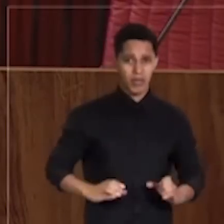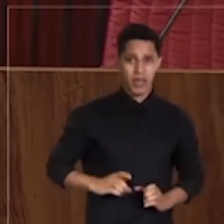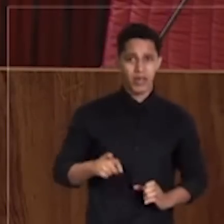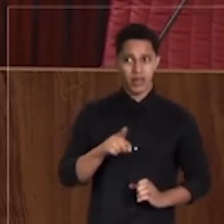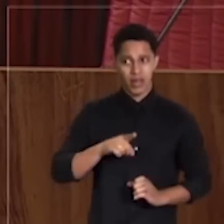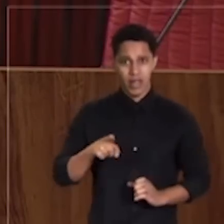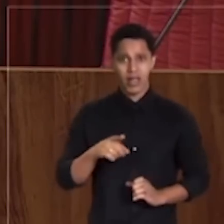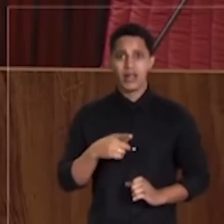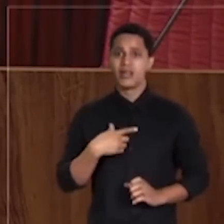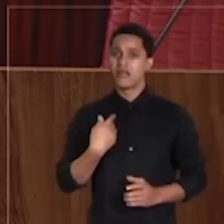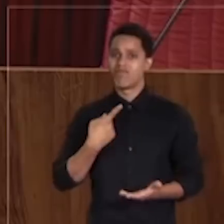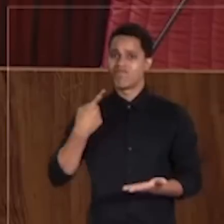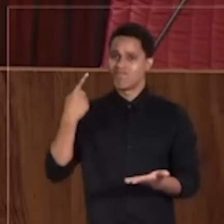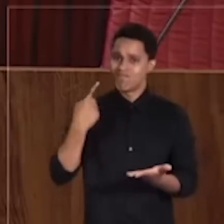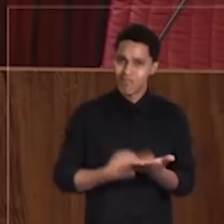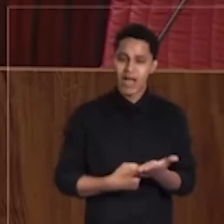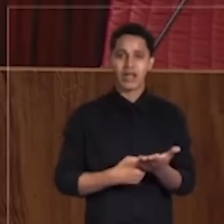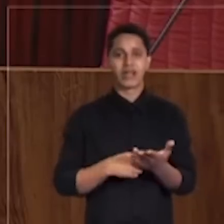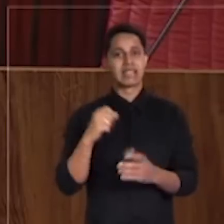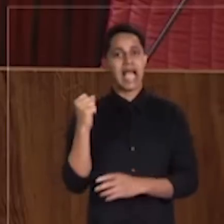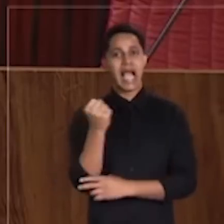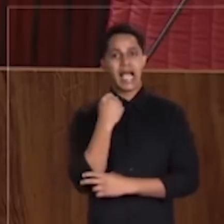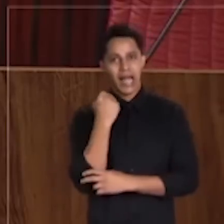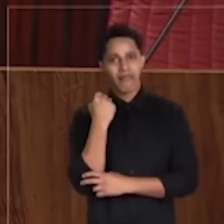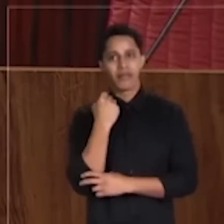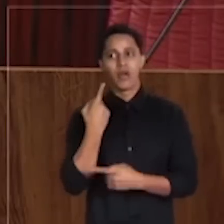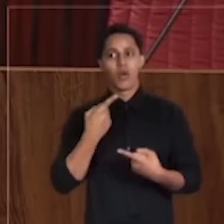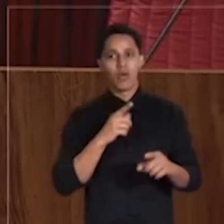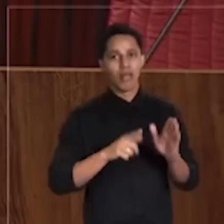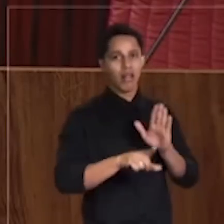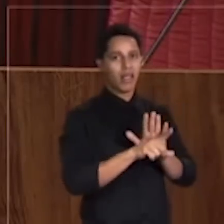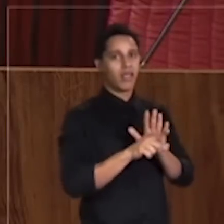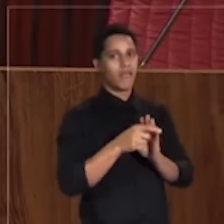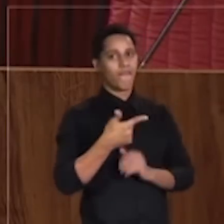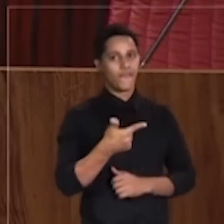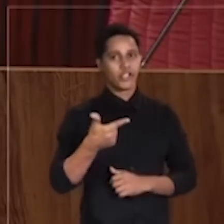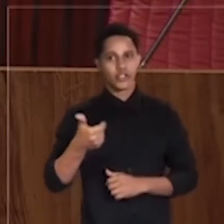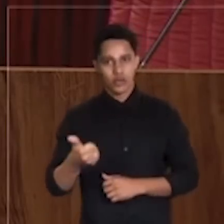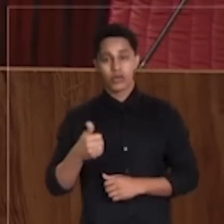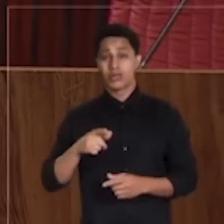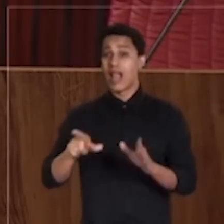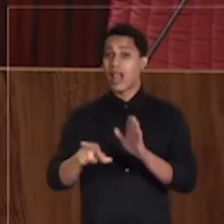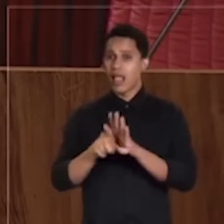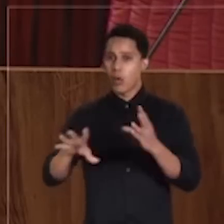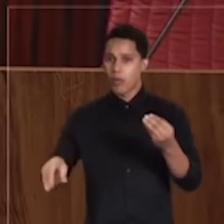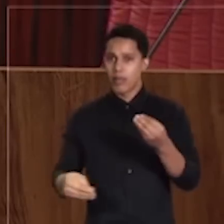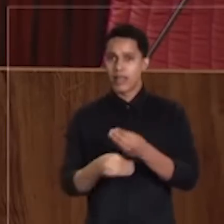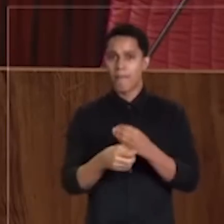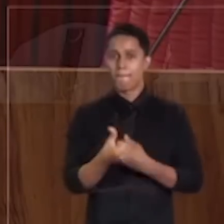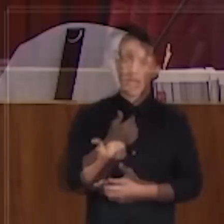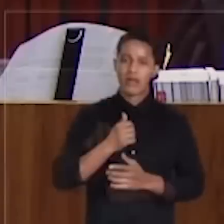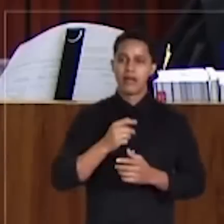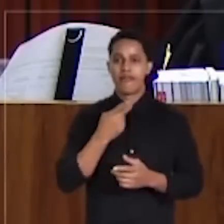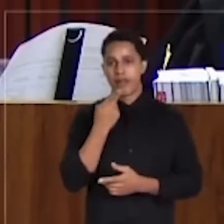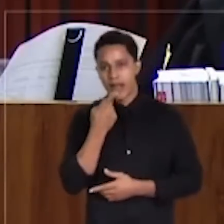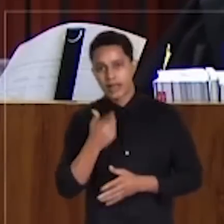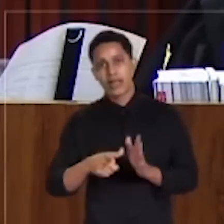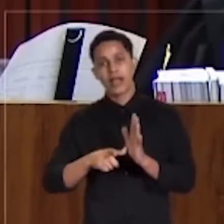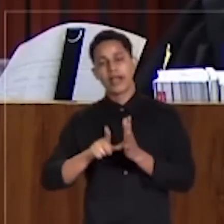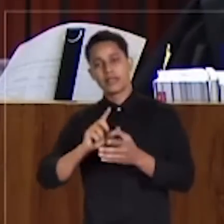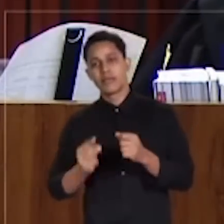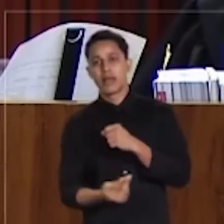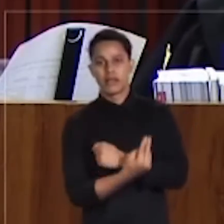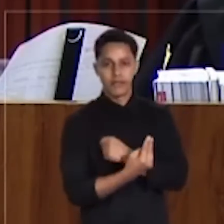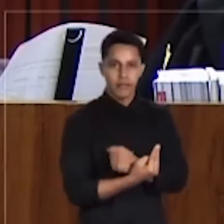aplicação das graves sanções previstas no artigo 22, inciso 14 da Lei Complementar 64 de 90. Eu